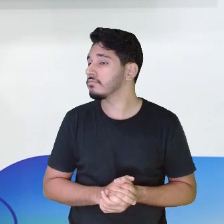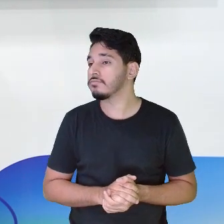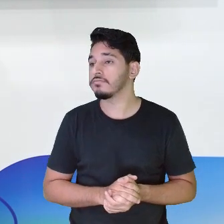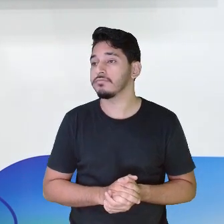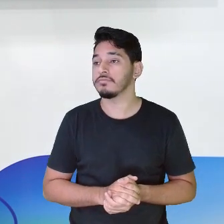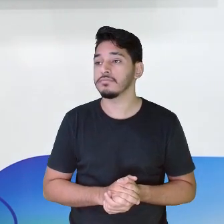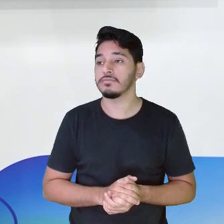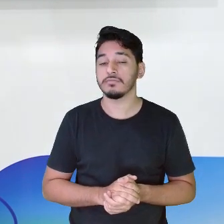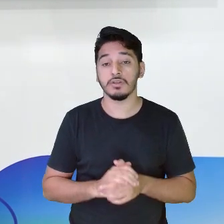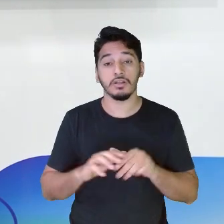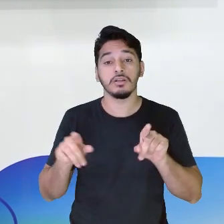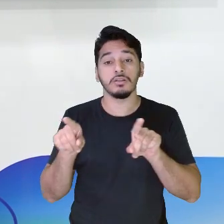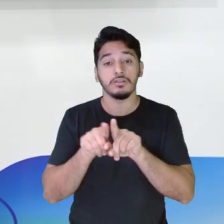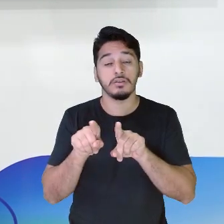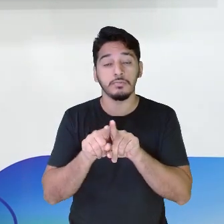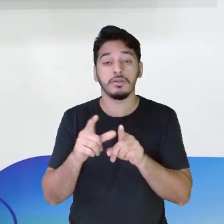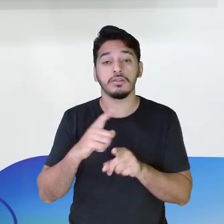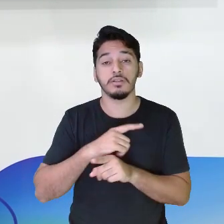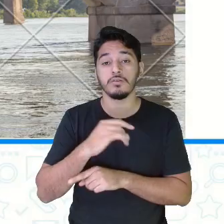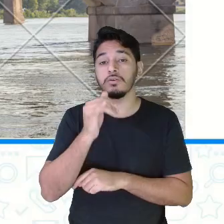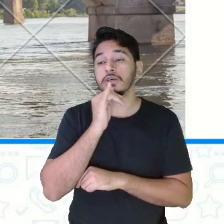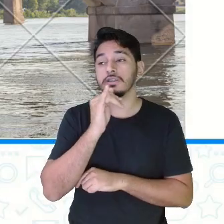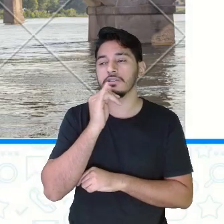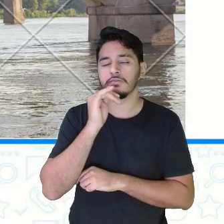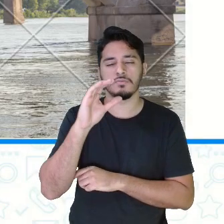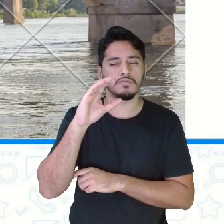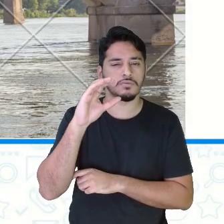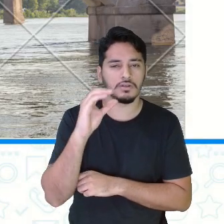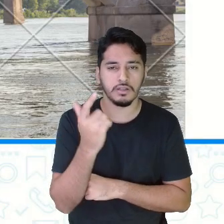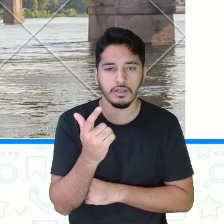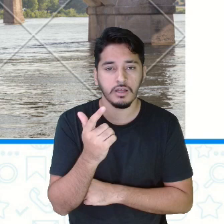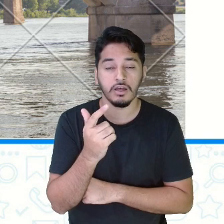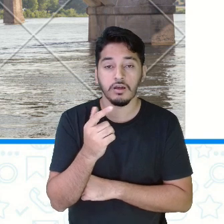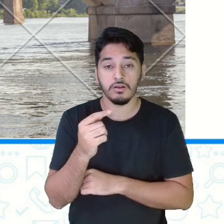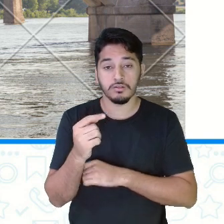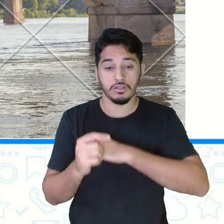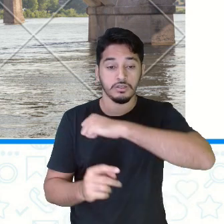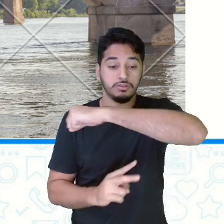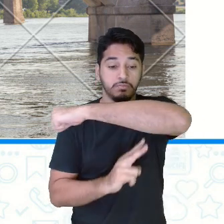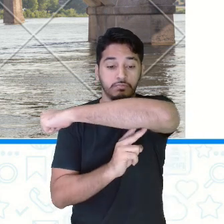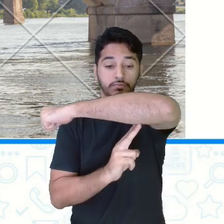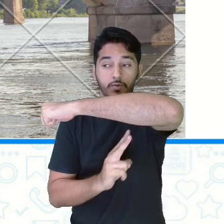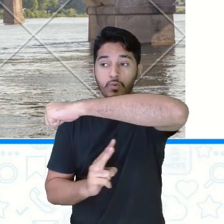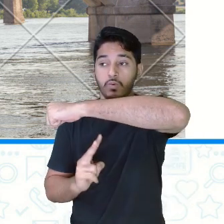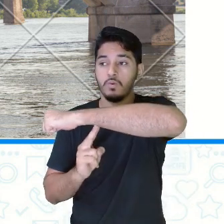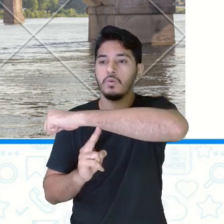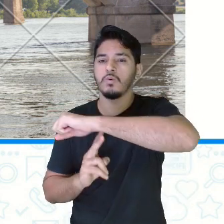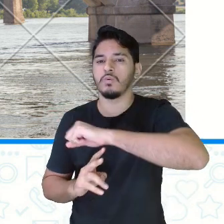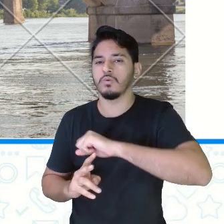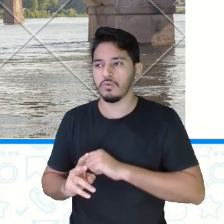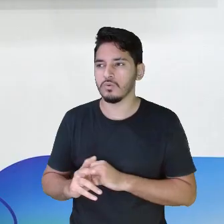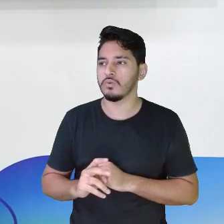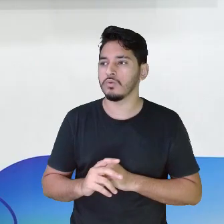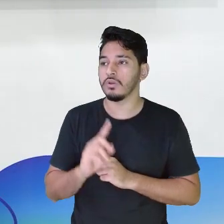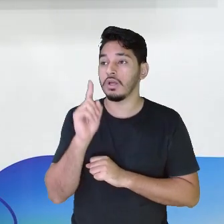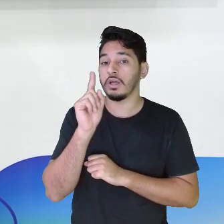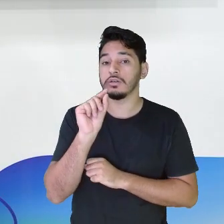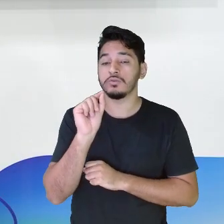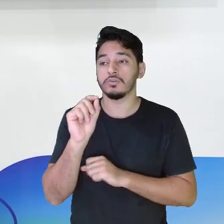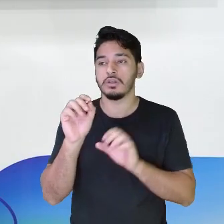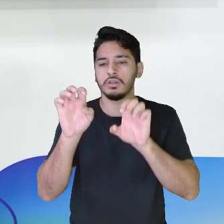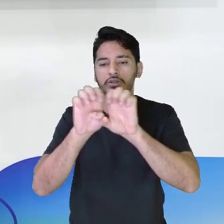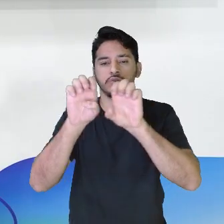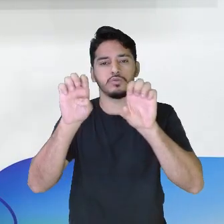Aqui, ó, eu tenho um exemplo claro aqui nas pontes, né? Aqui, essa estrutura